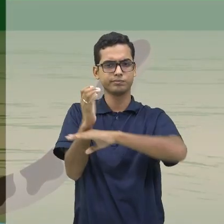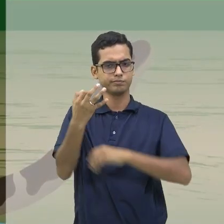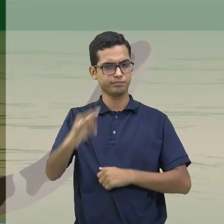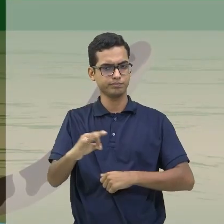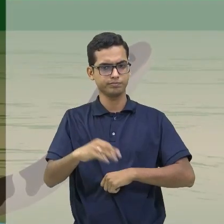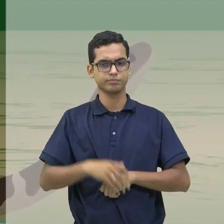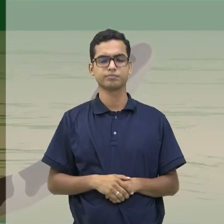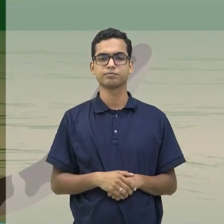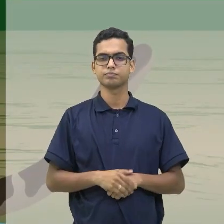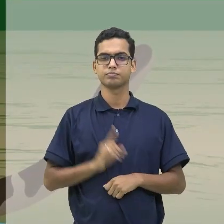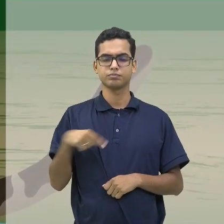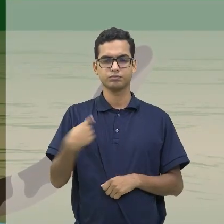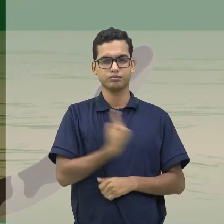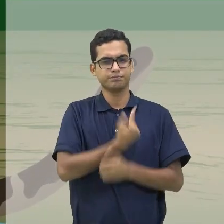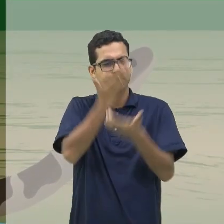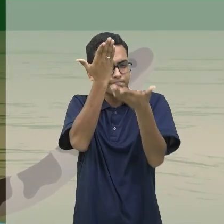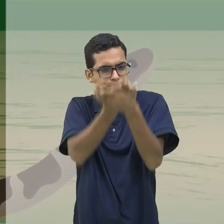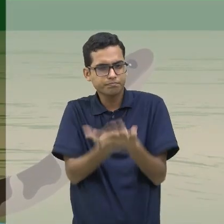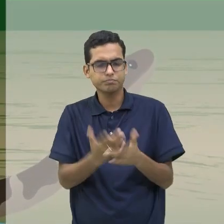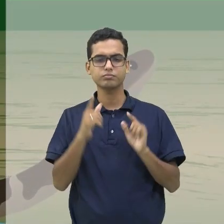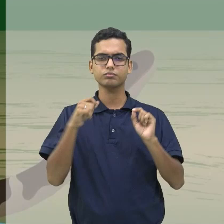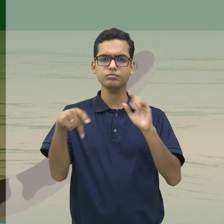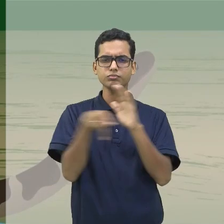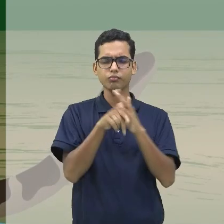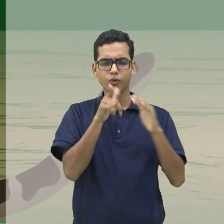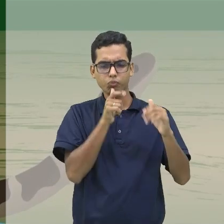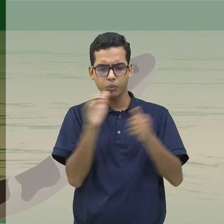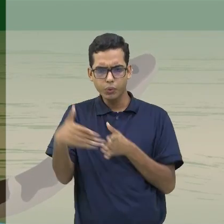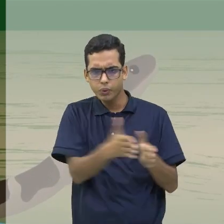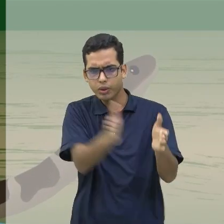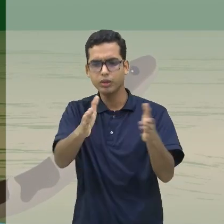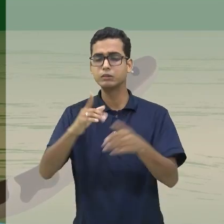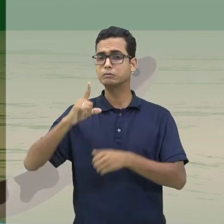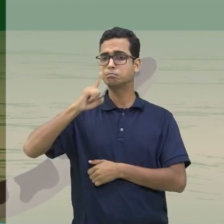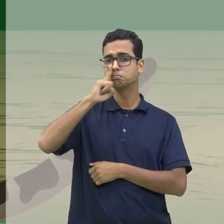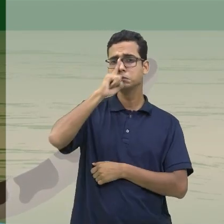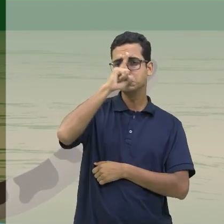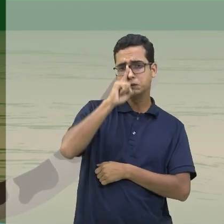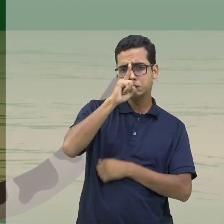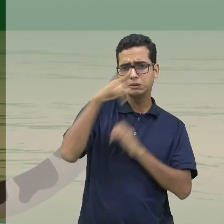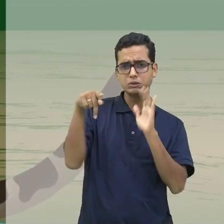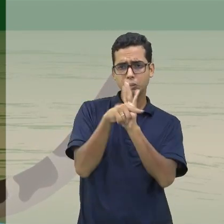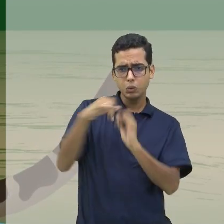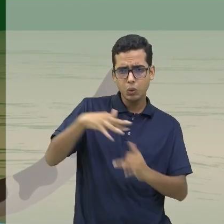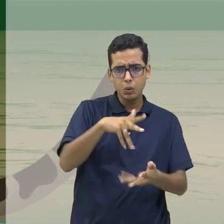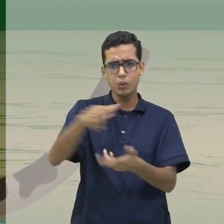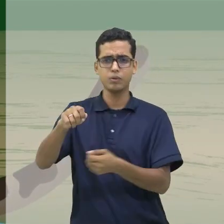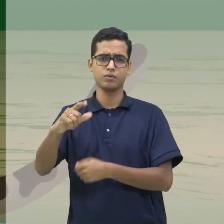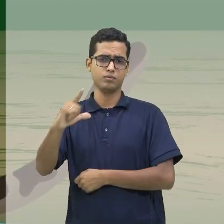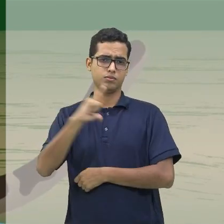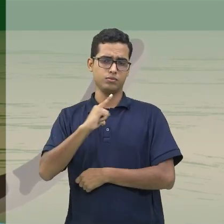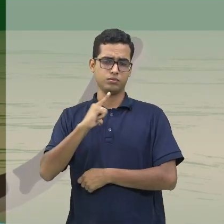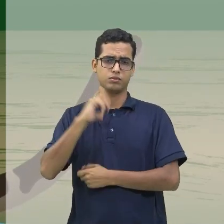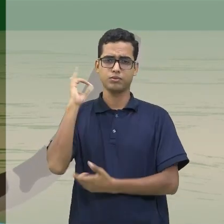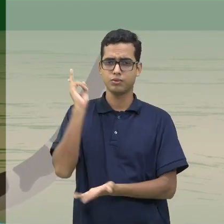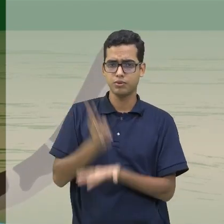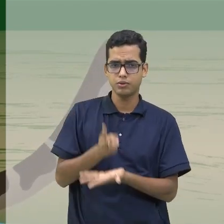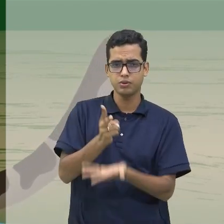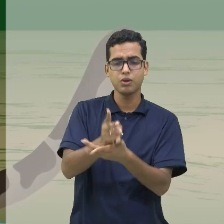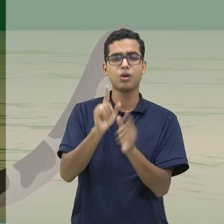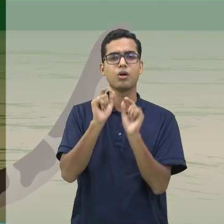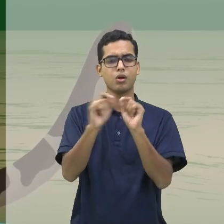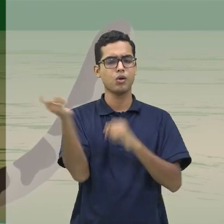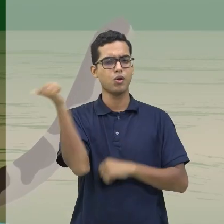gente viu, né, esses riscos que o nosso planeta ele está enfrentando para manter o quê? A